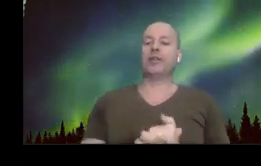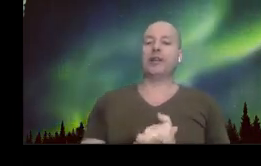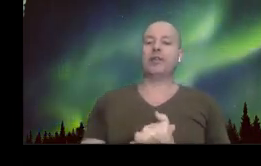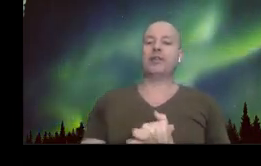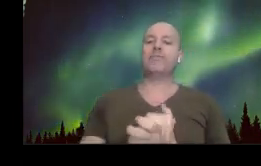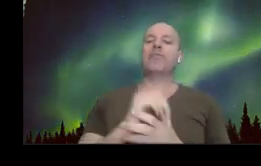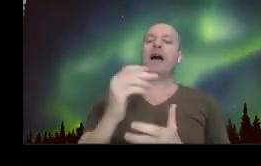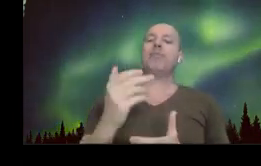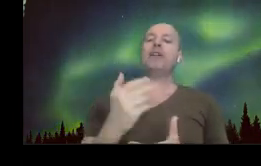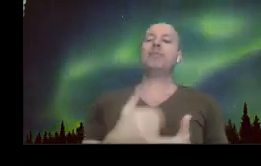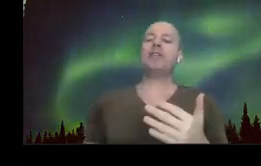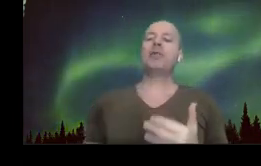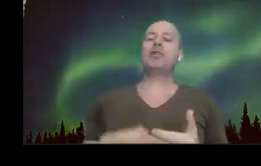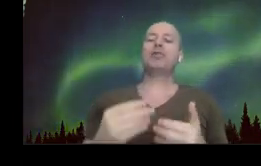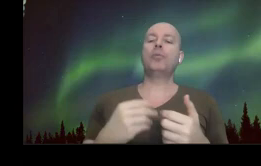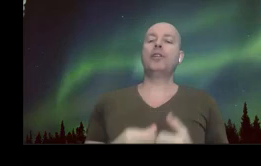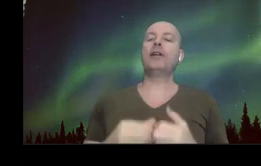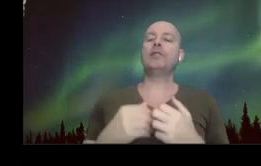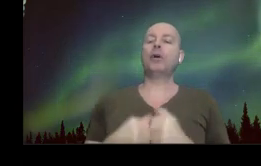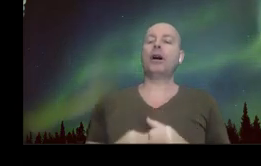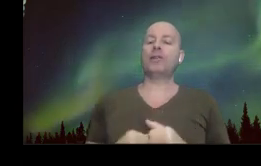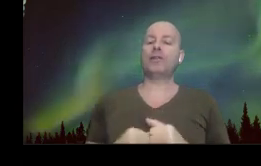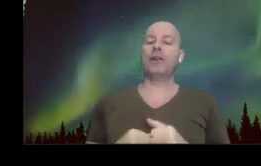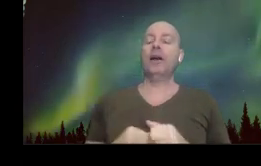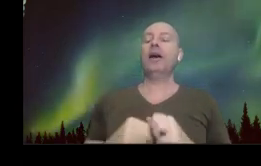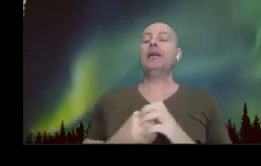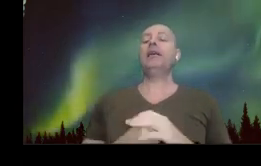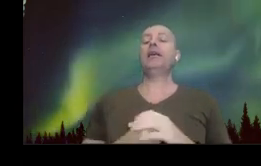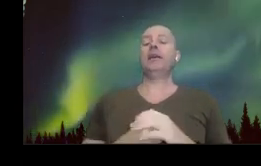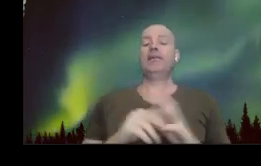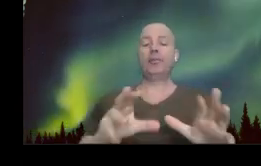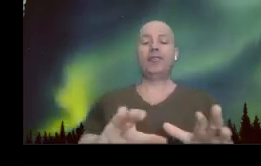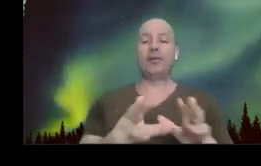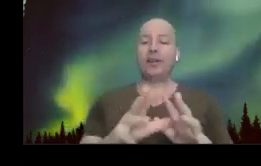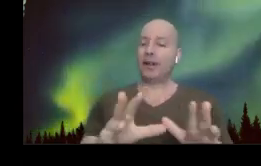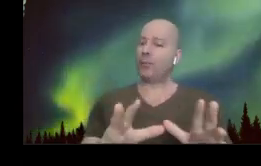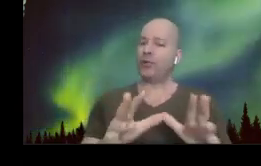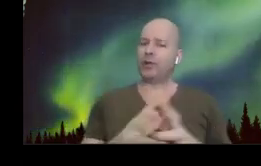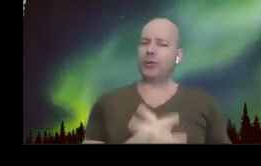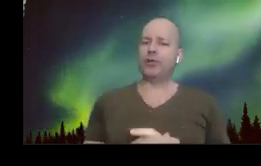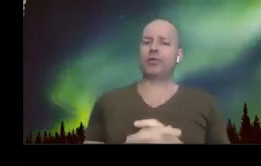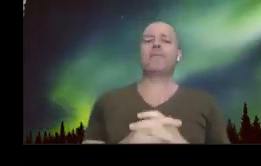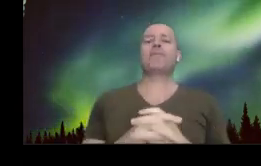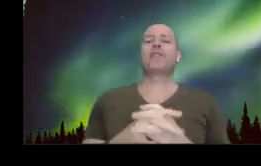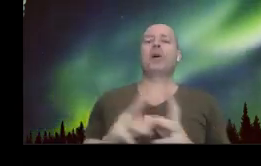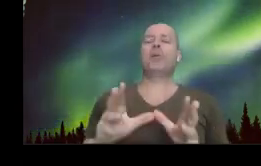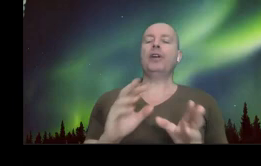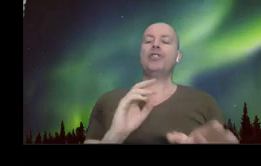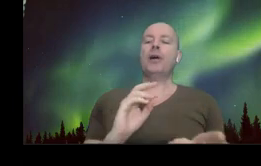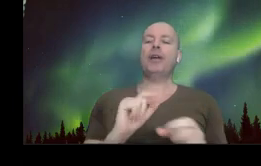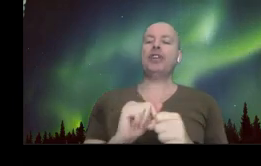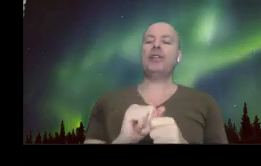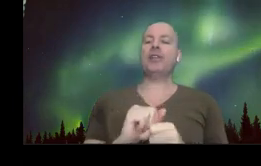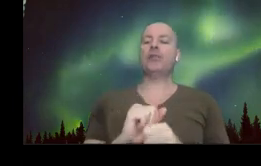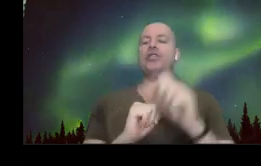conservação brasileiras a participação das comunidades locais. E esse homenzinho aí está mostrando isso. Então,